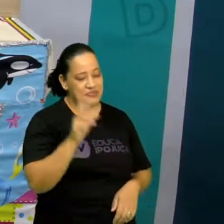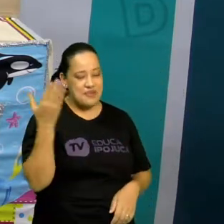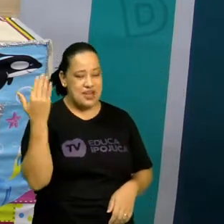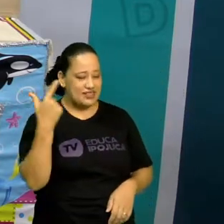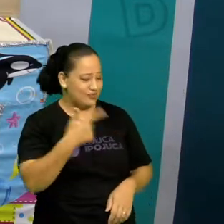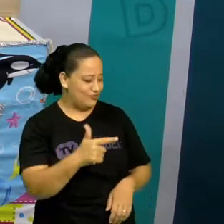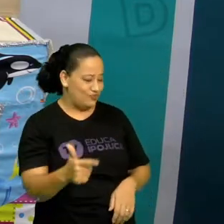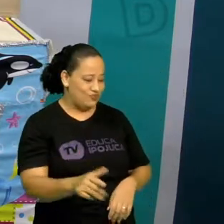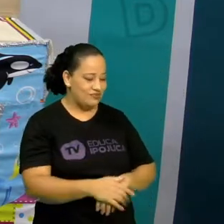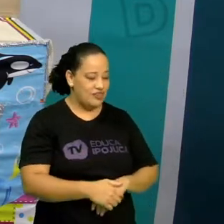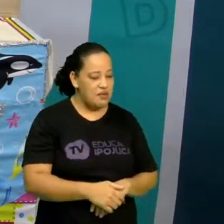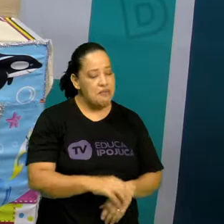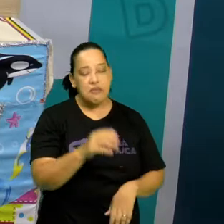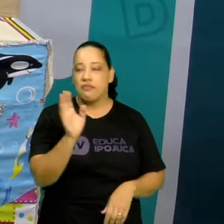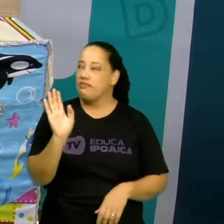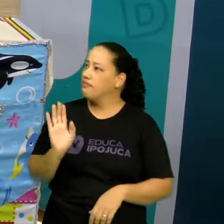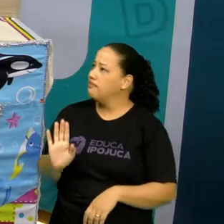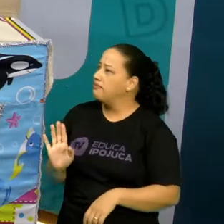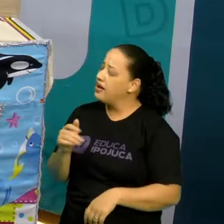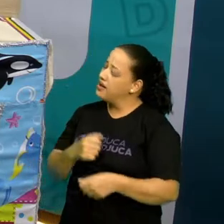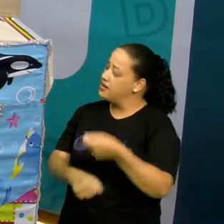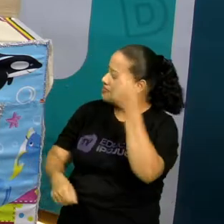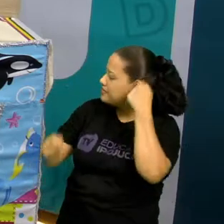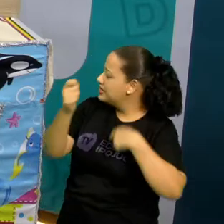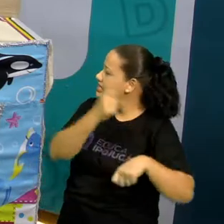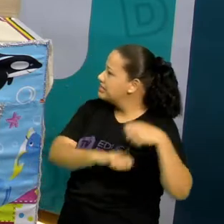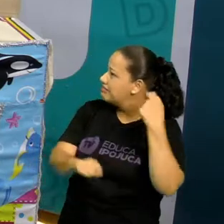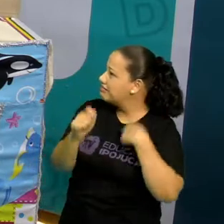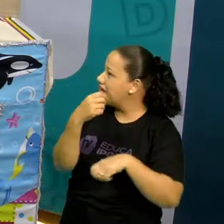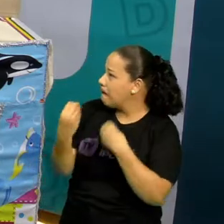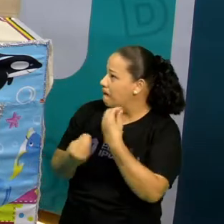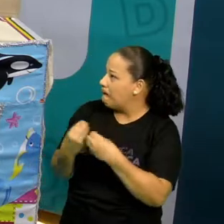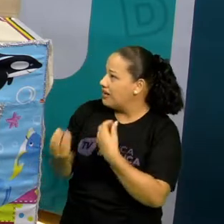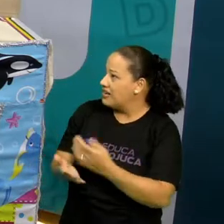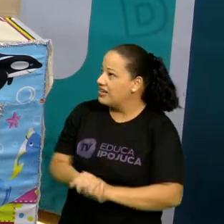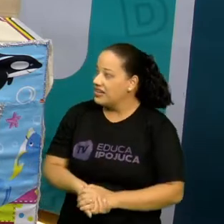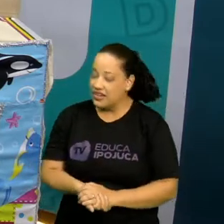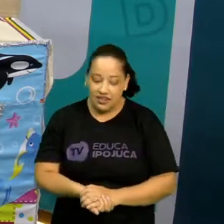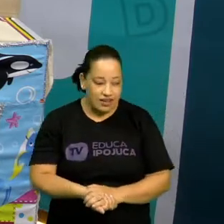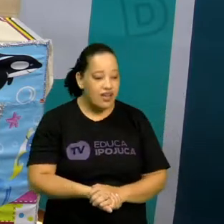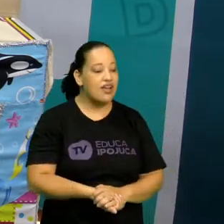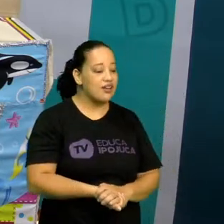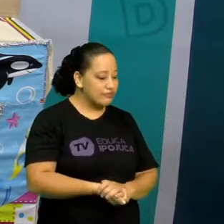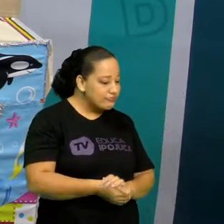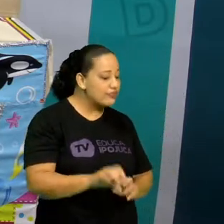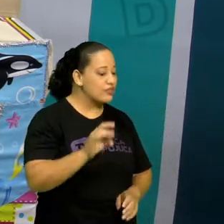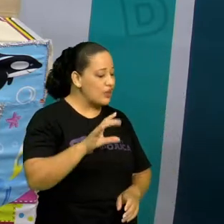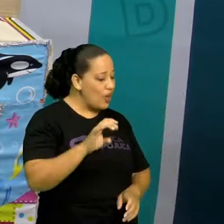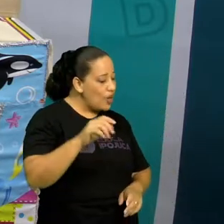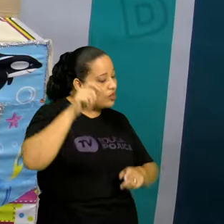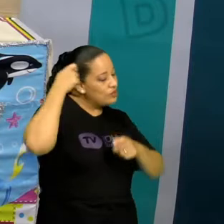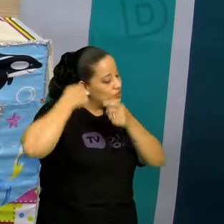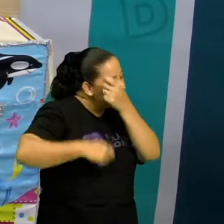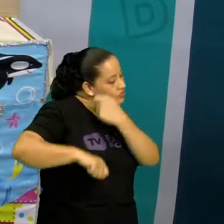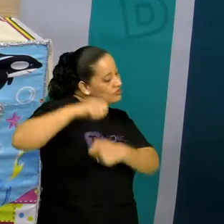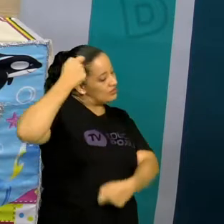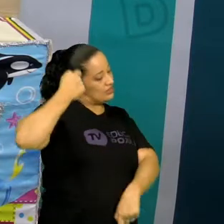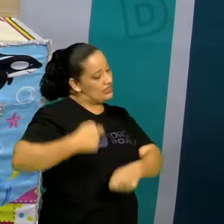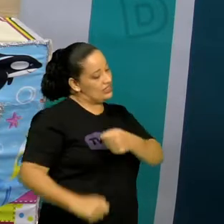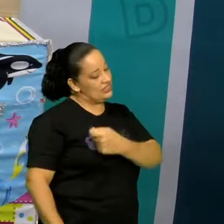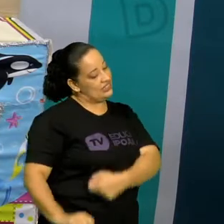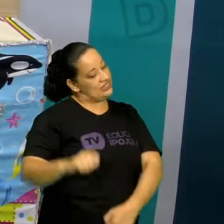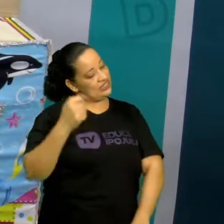e só pedi ela pedir o cabelo em cima de uma escada era penteava sozinha o cabelo Tu acredita então era muito baixo